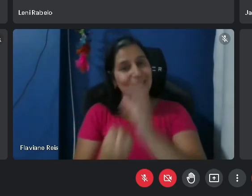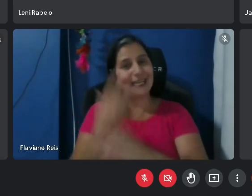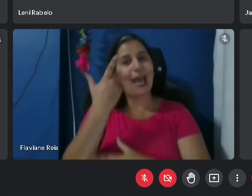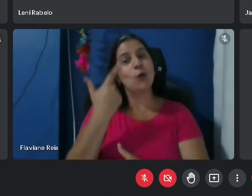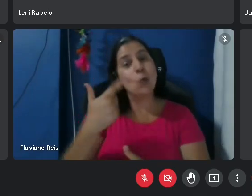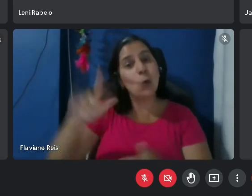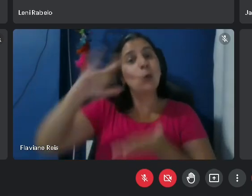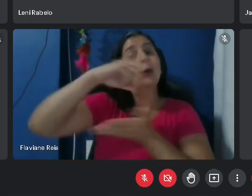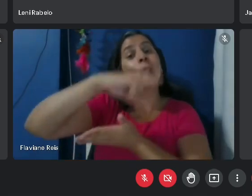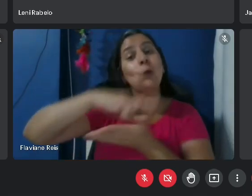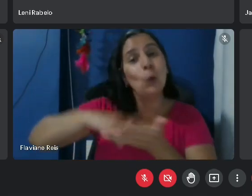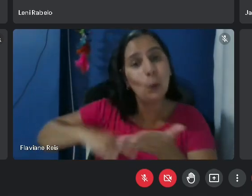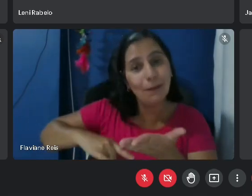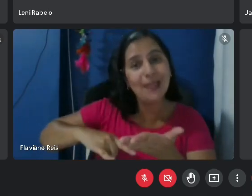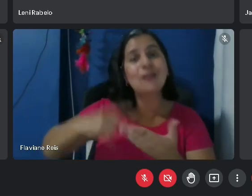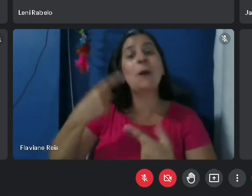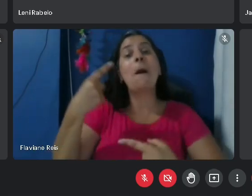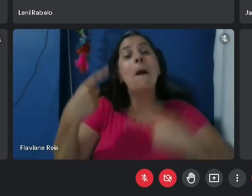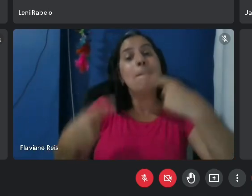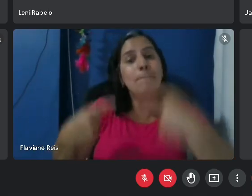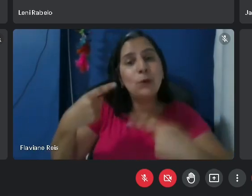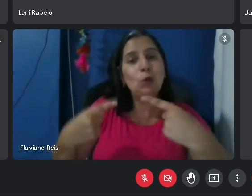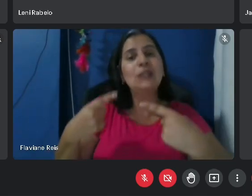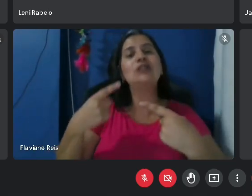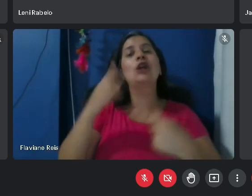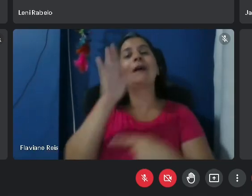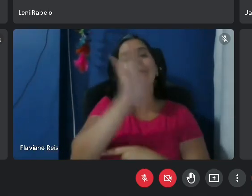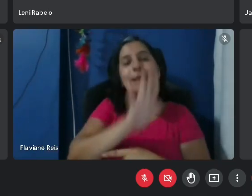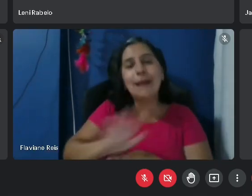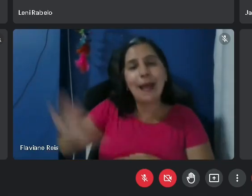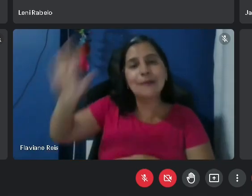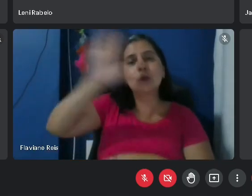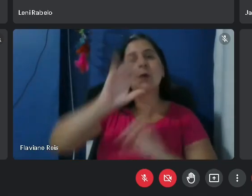consiga esse documento.